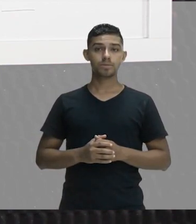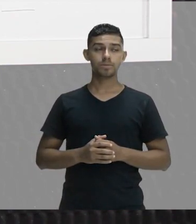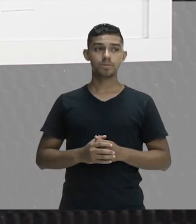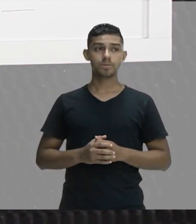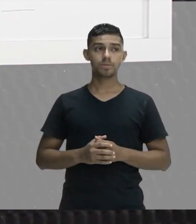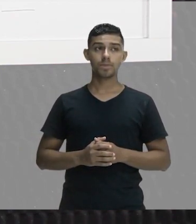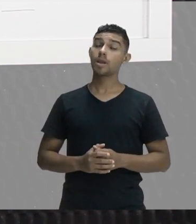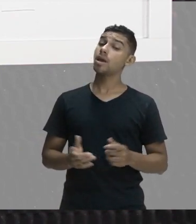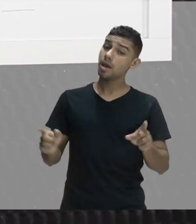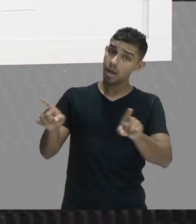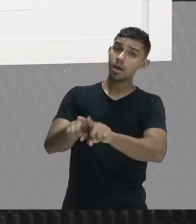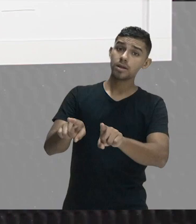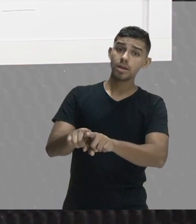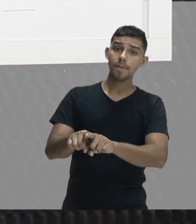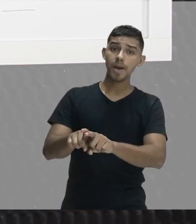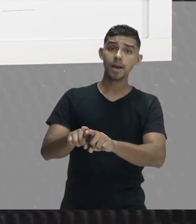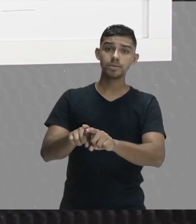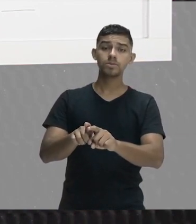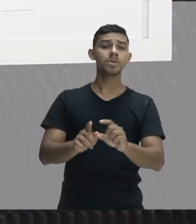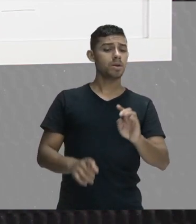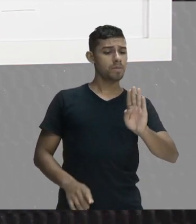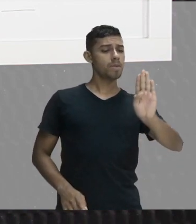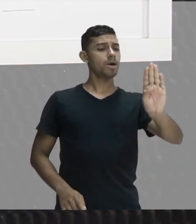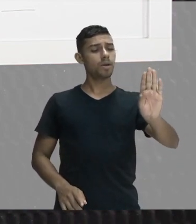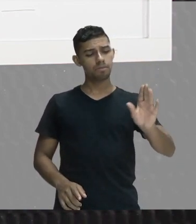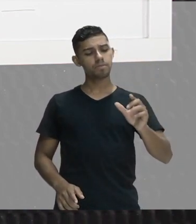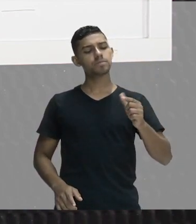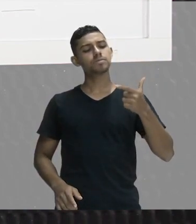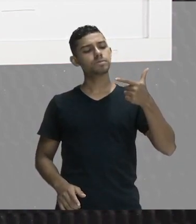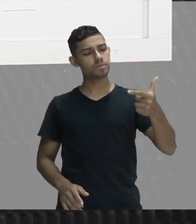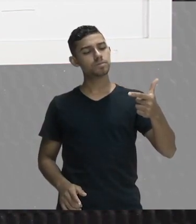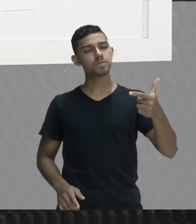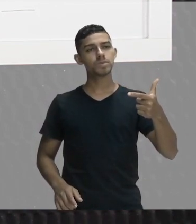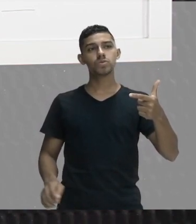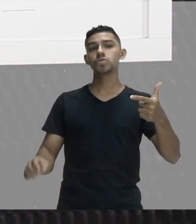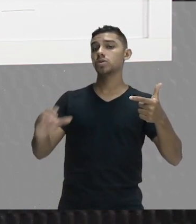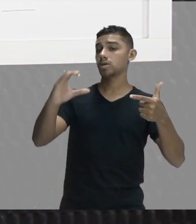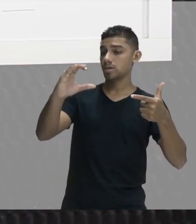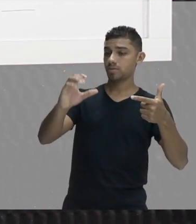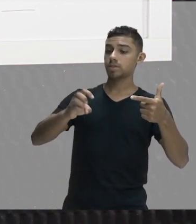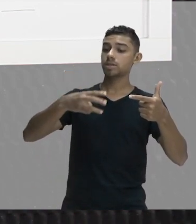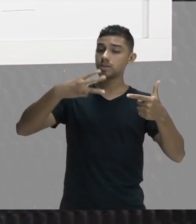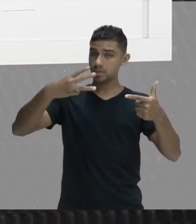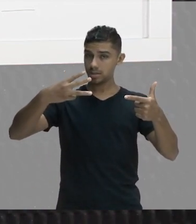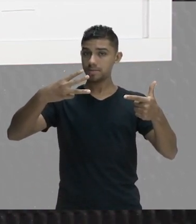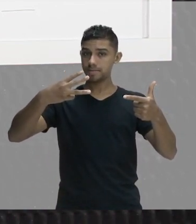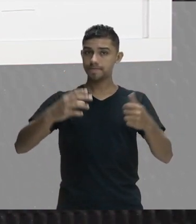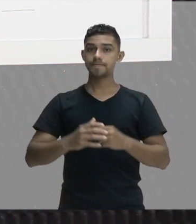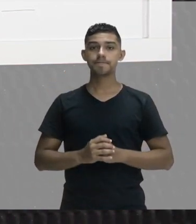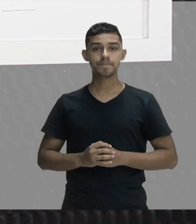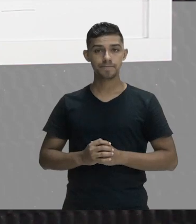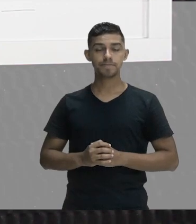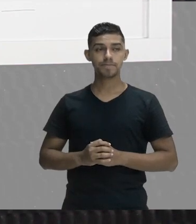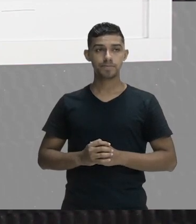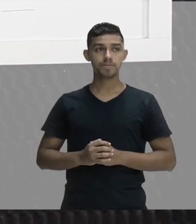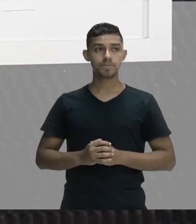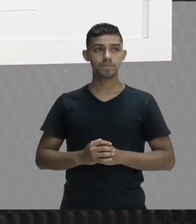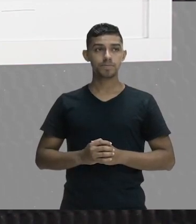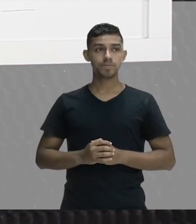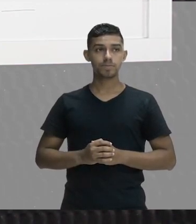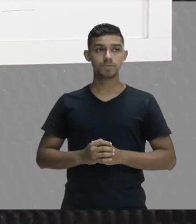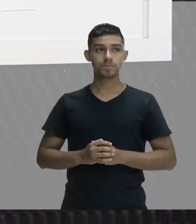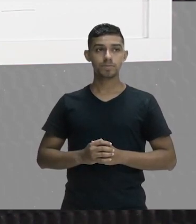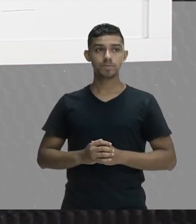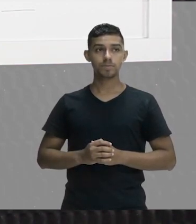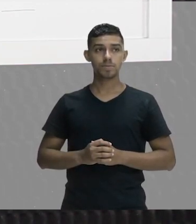C2. E João pode ir com a bermuda 2 e com a camisa 3.